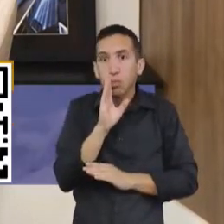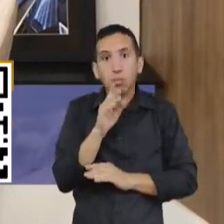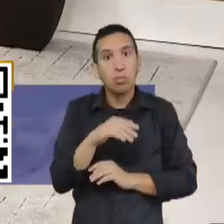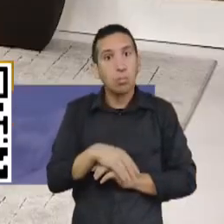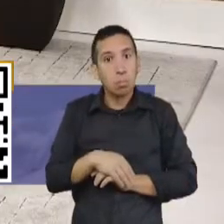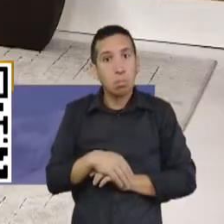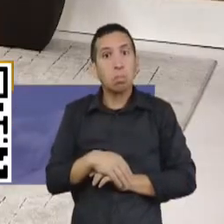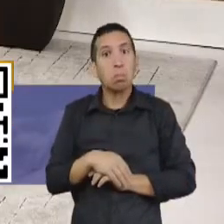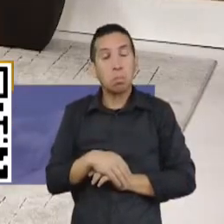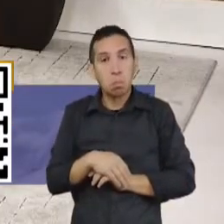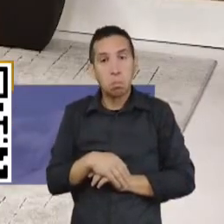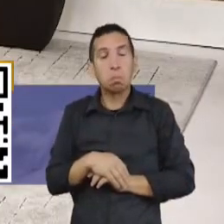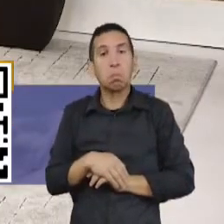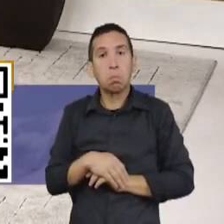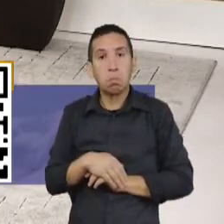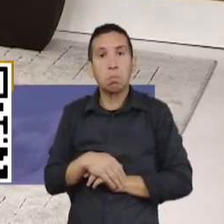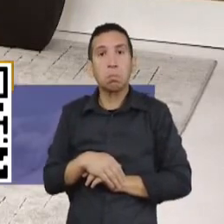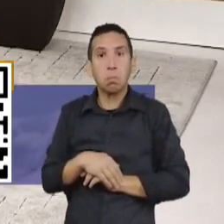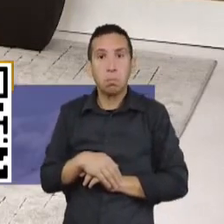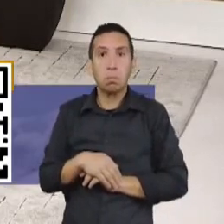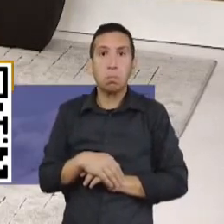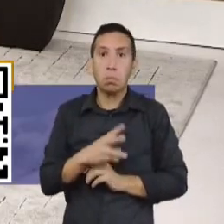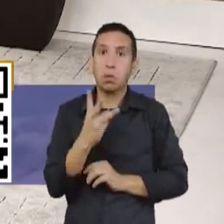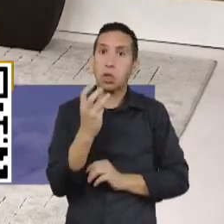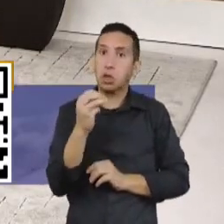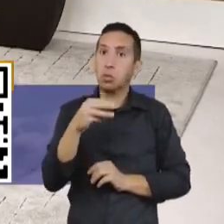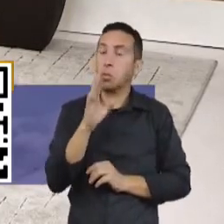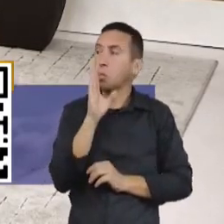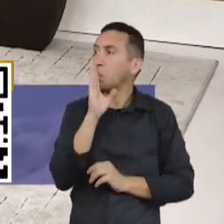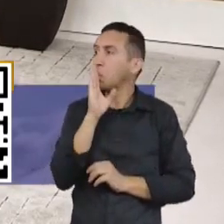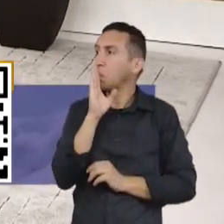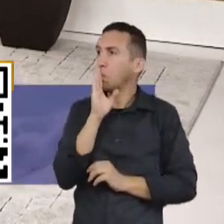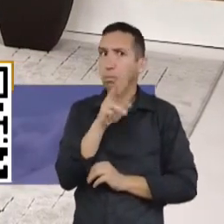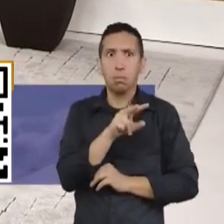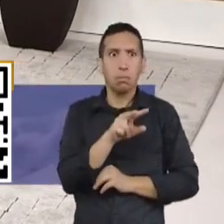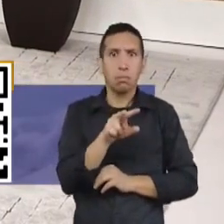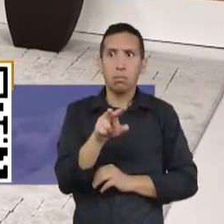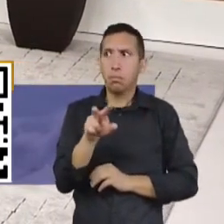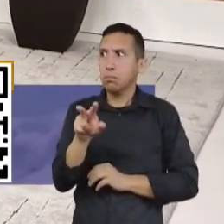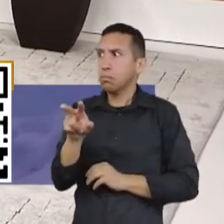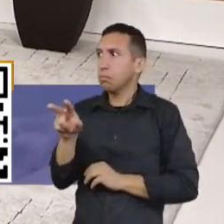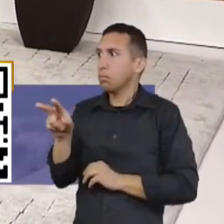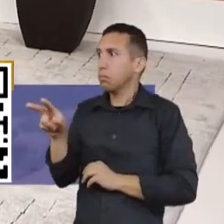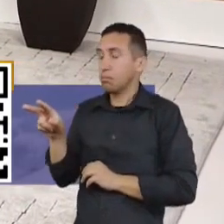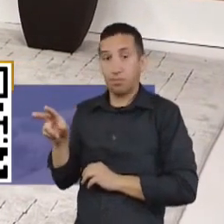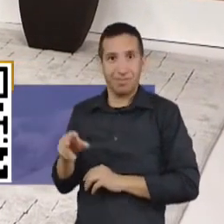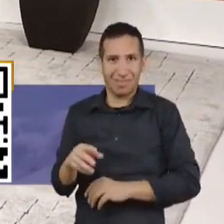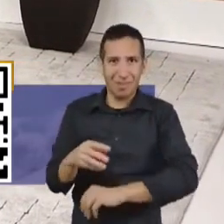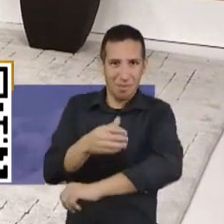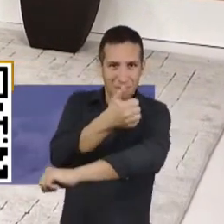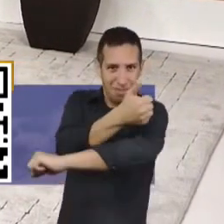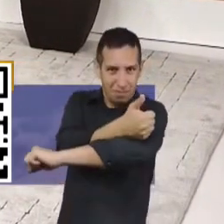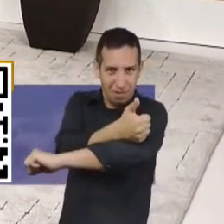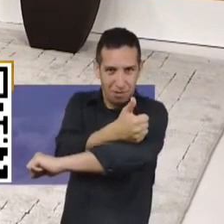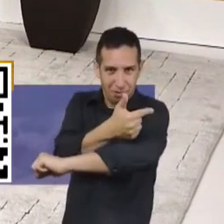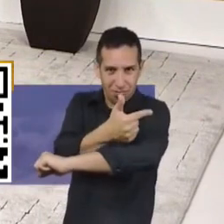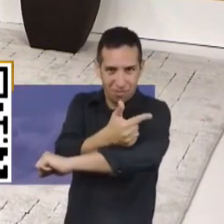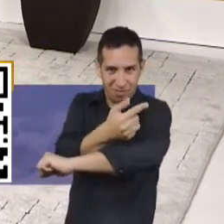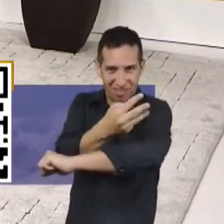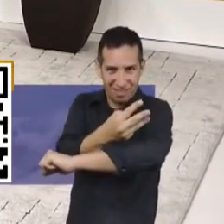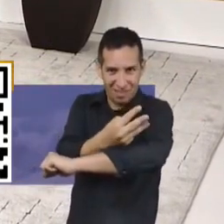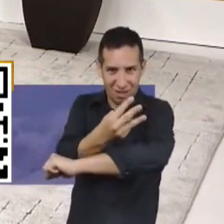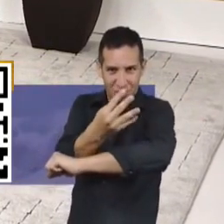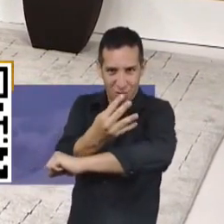é É sim meu amigo Nós cremos que os seis primeiros selos já foram